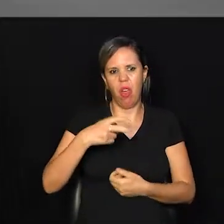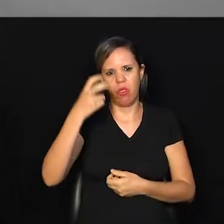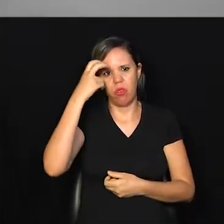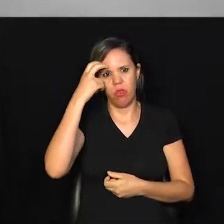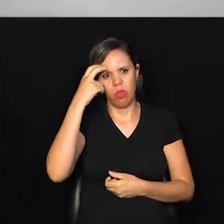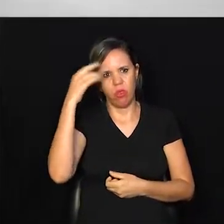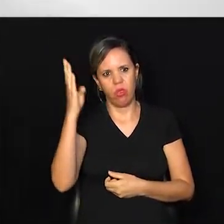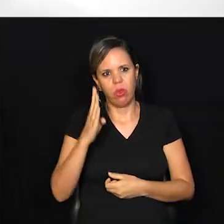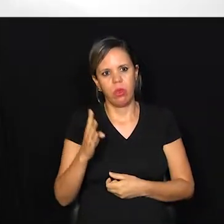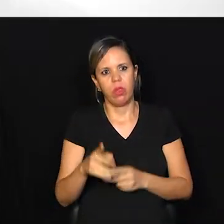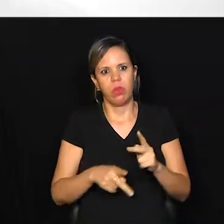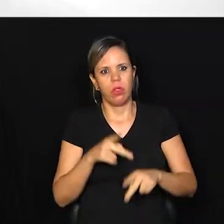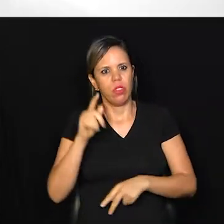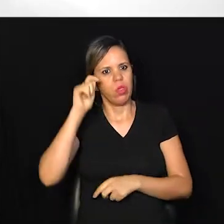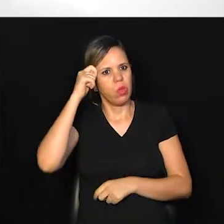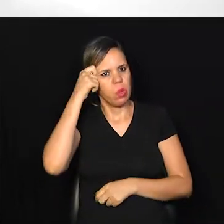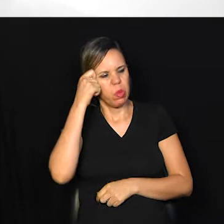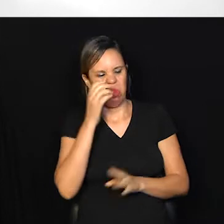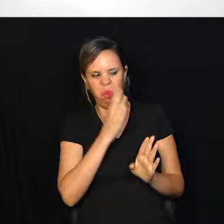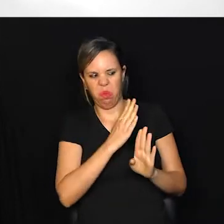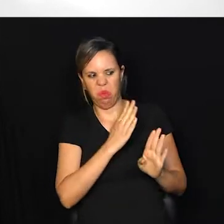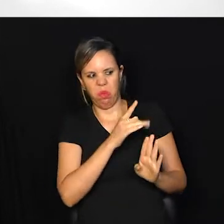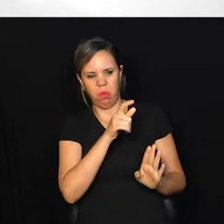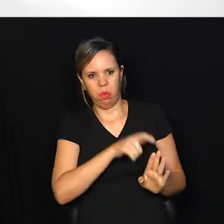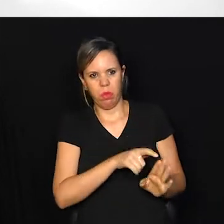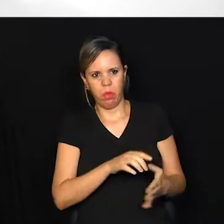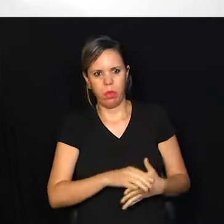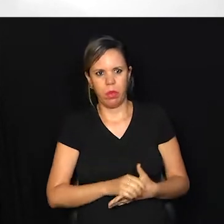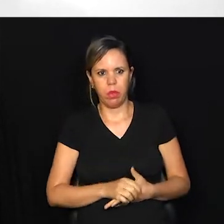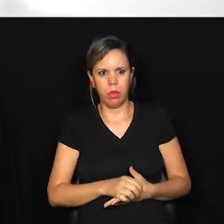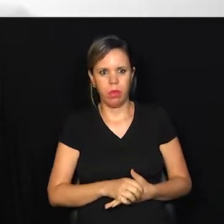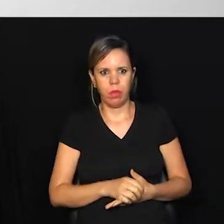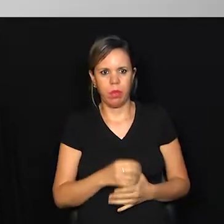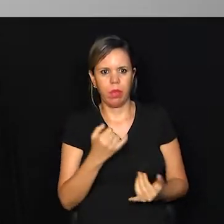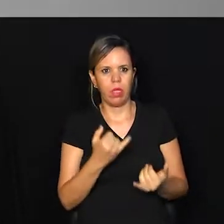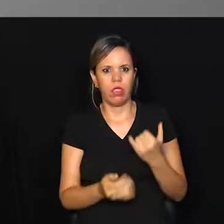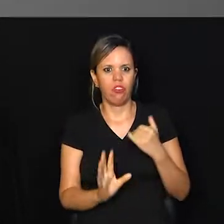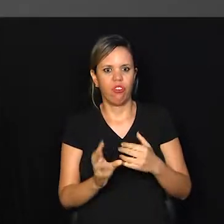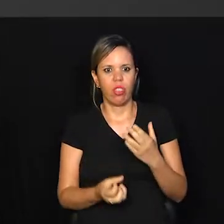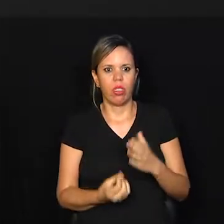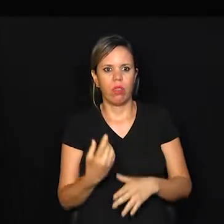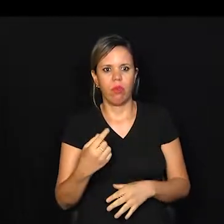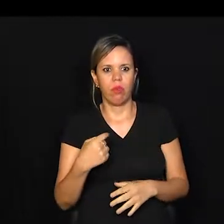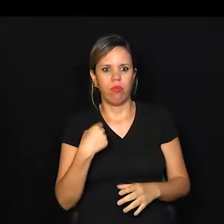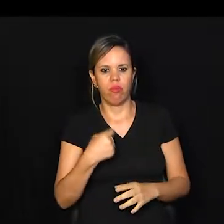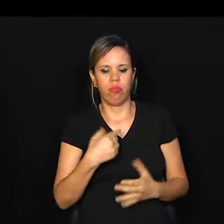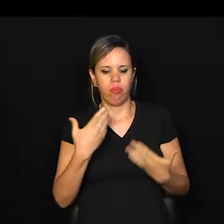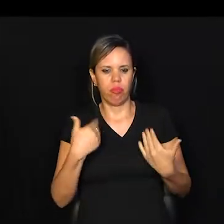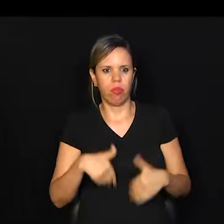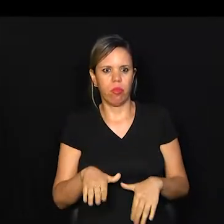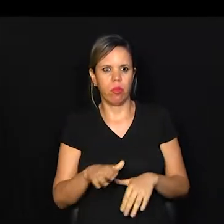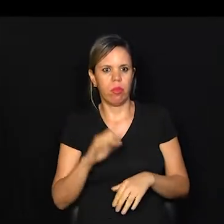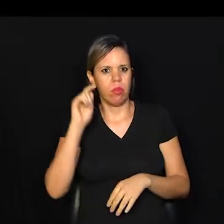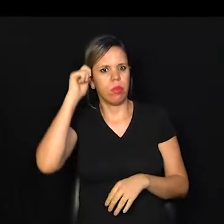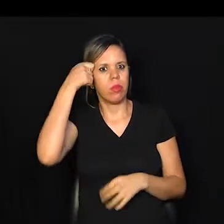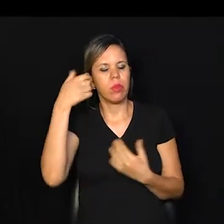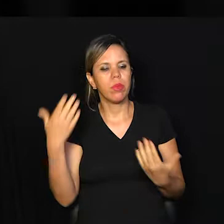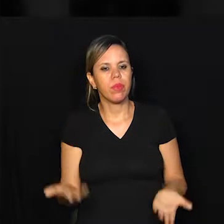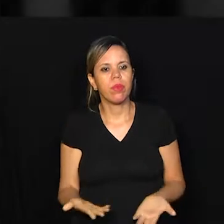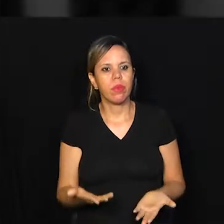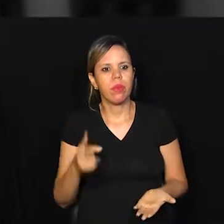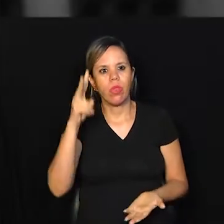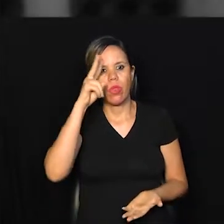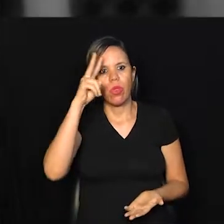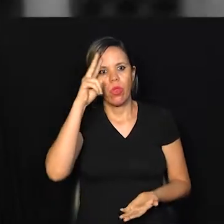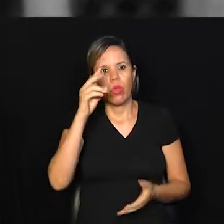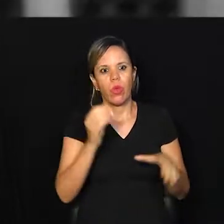né? A pessoa negra se suspeita, parece que já nasceu com um alvo no peito, né? A pessoa negra, né? Daí vem a história